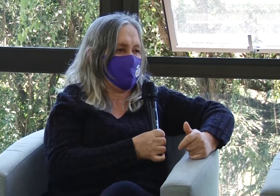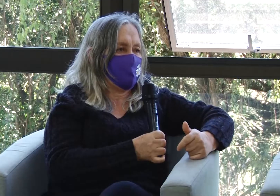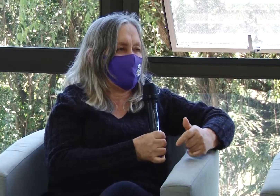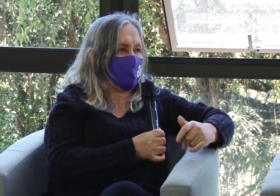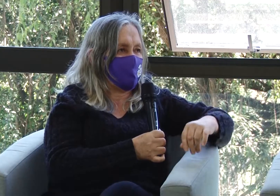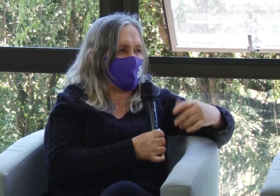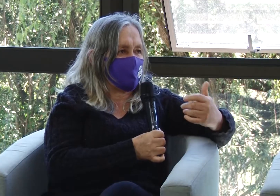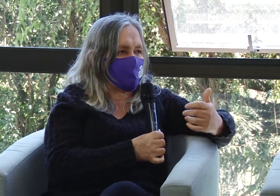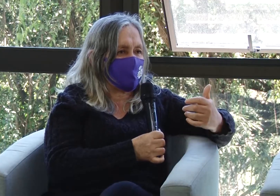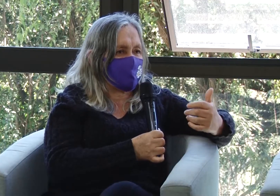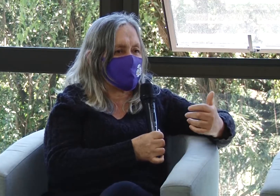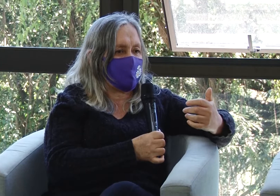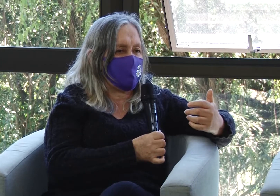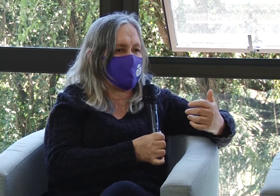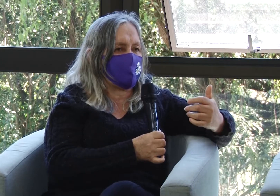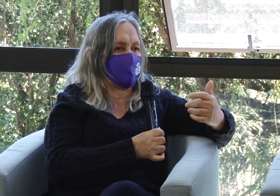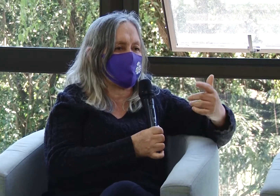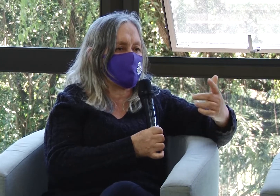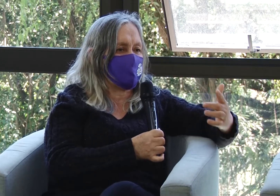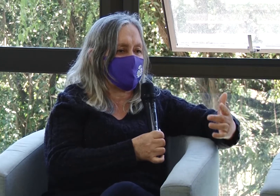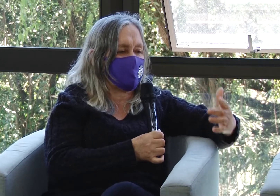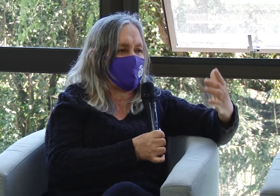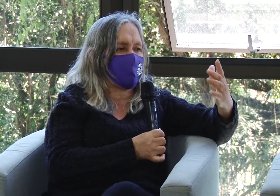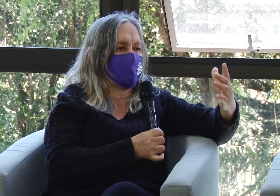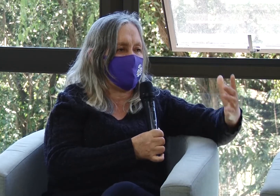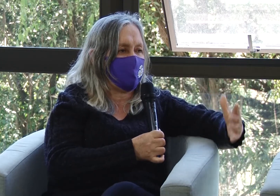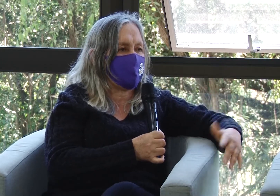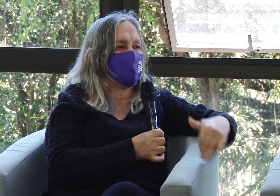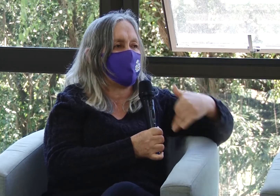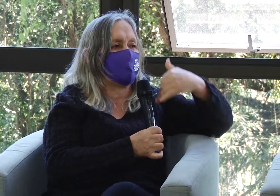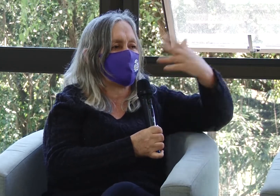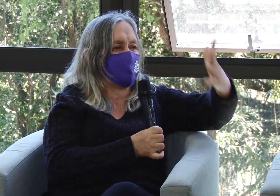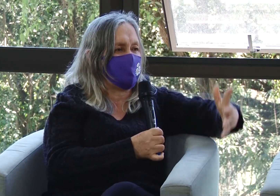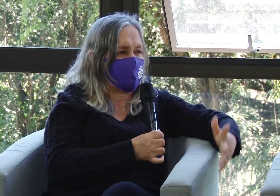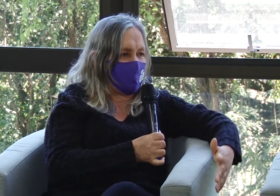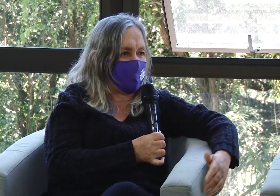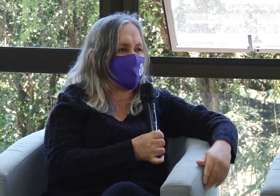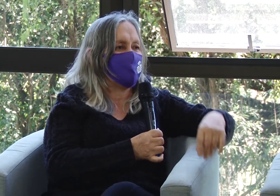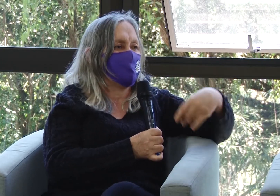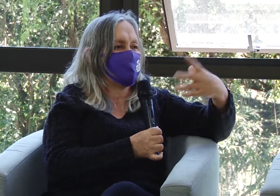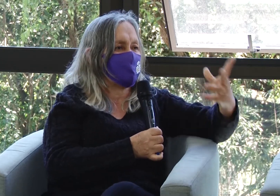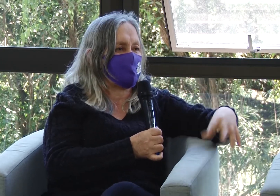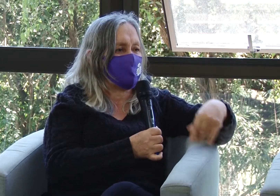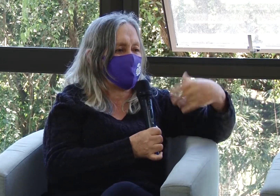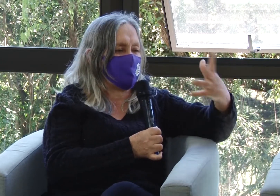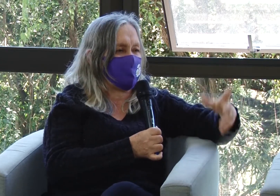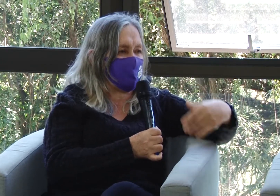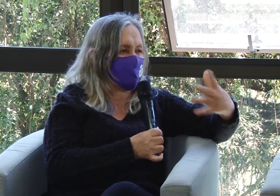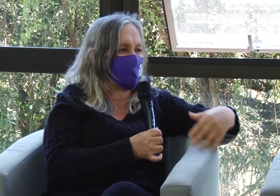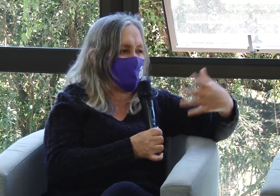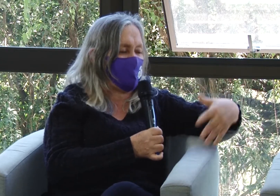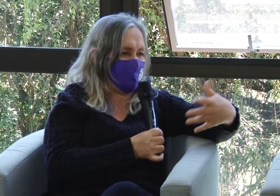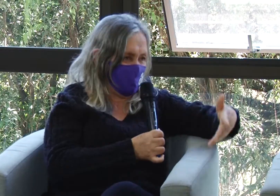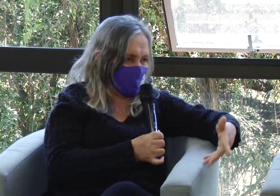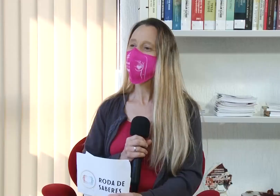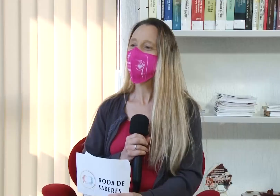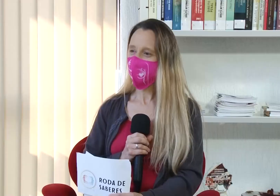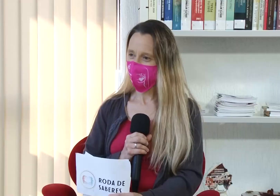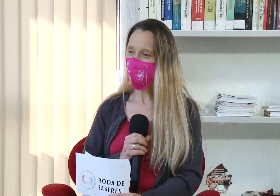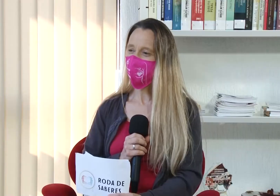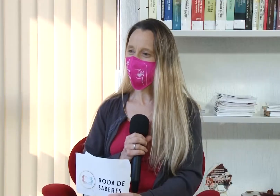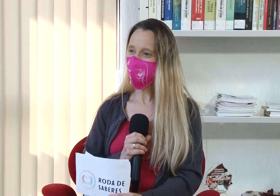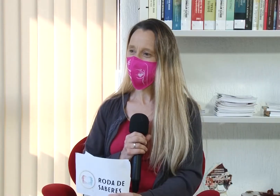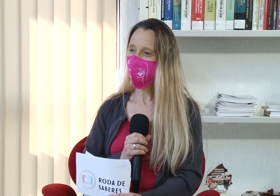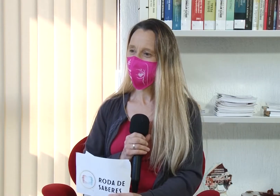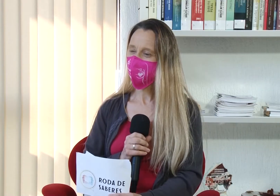não. Né? Eu acredito que antigamente é porque tu tinha que derreter a gordura animal, tu tinha que fazer toda ela,